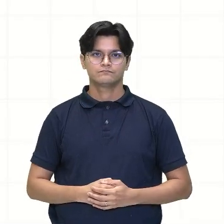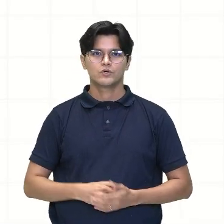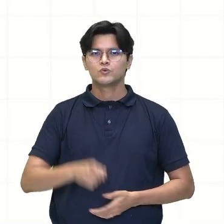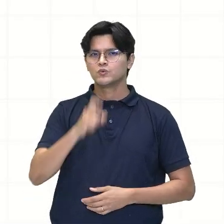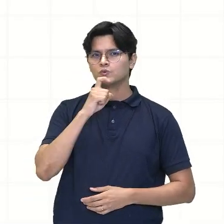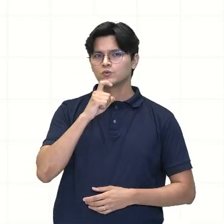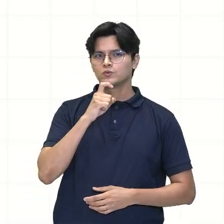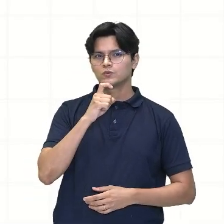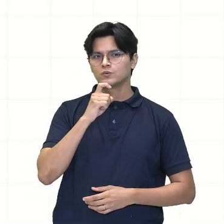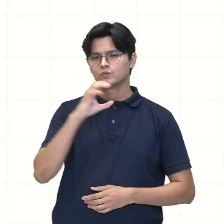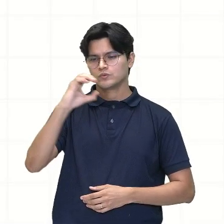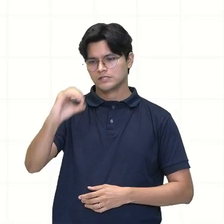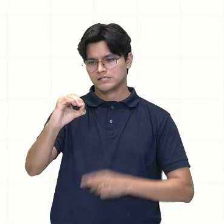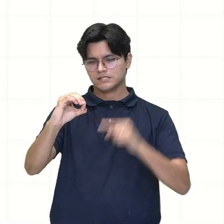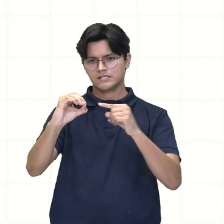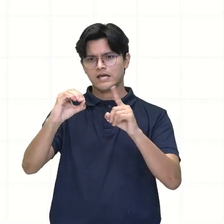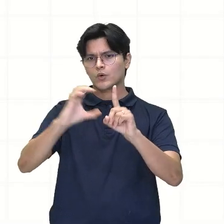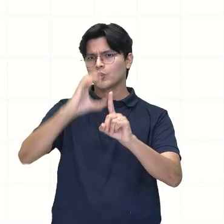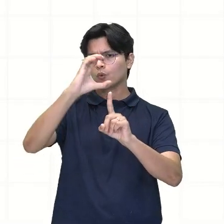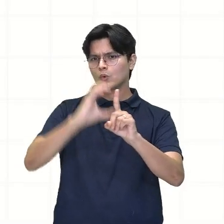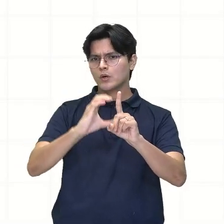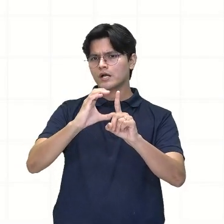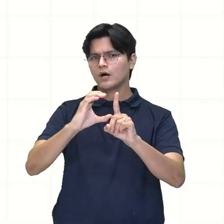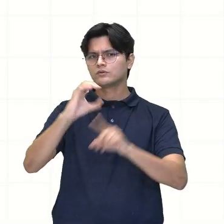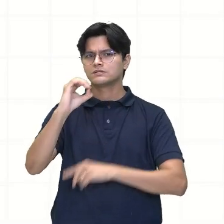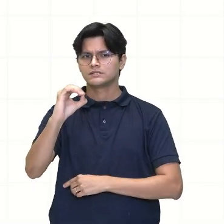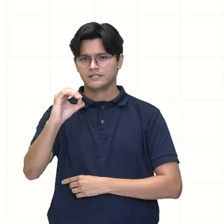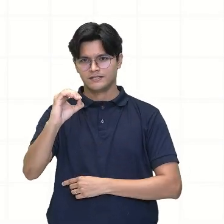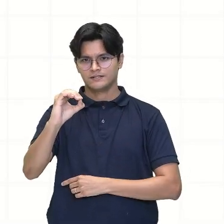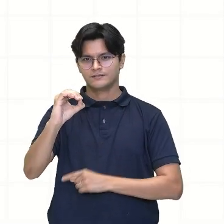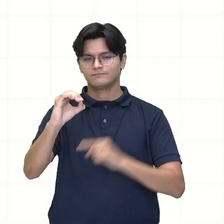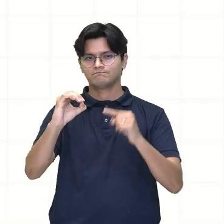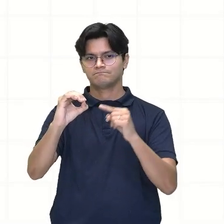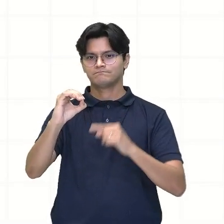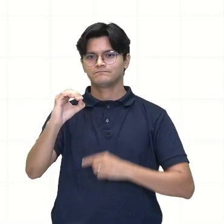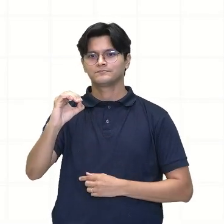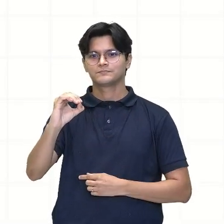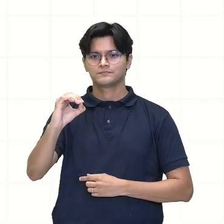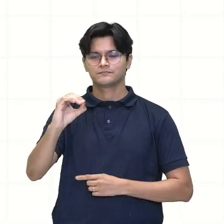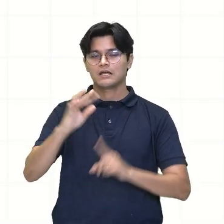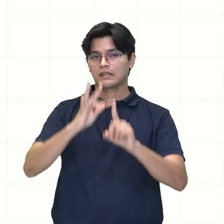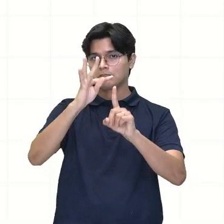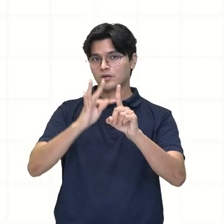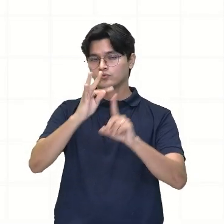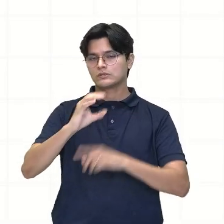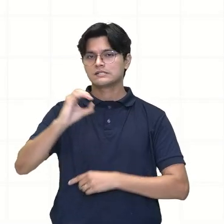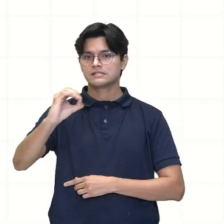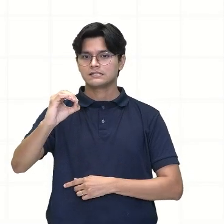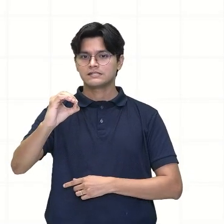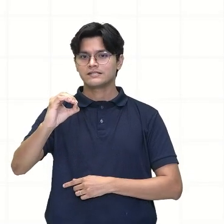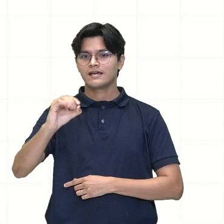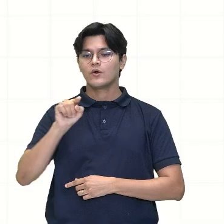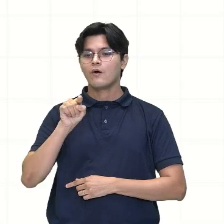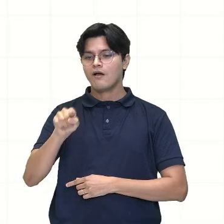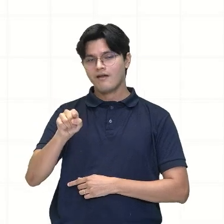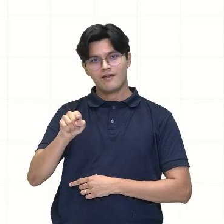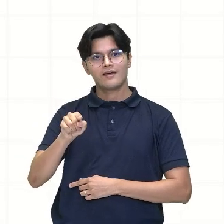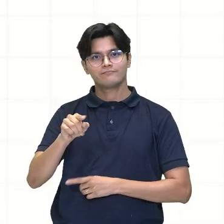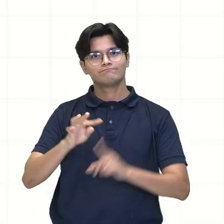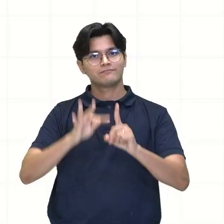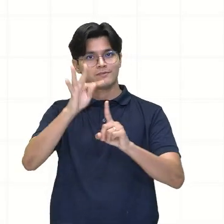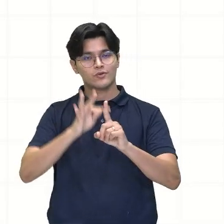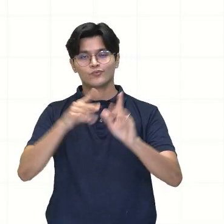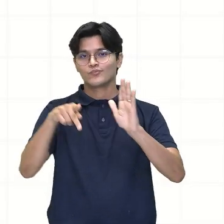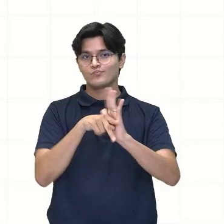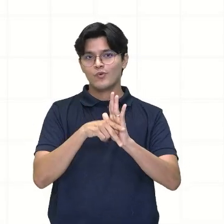temperatura de 0 graus Celsius. Temperatura de 0 graus Celsius é a temperatura do gelo